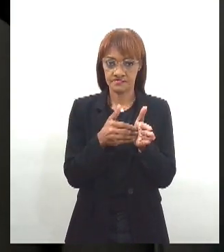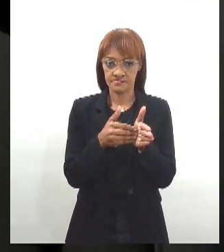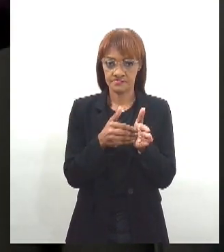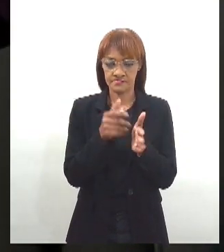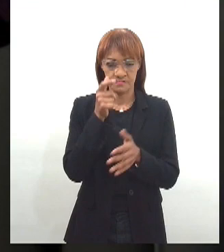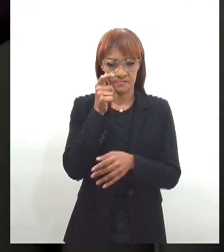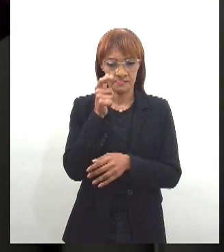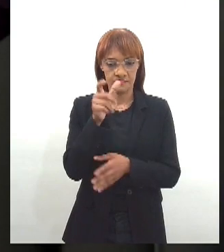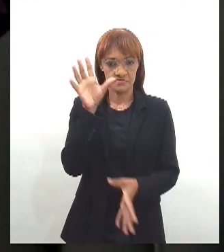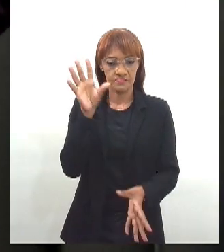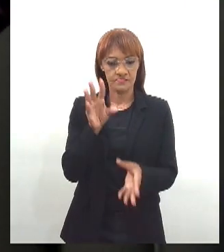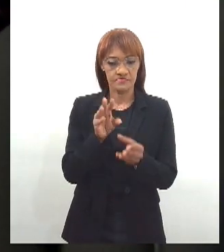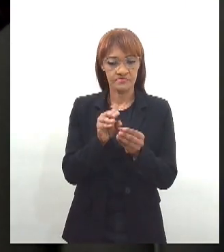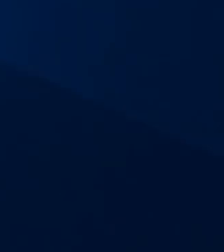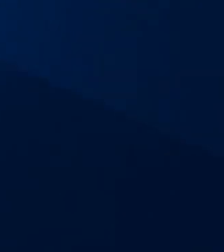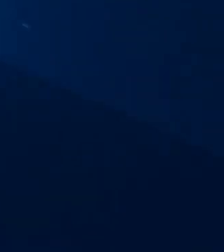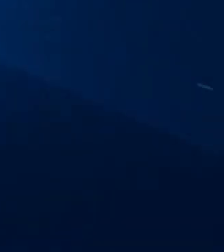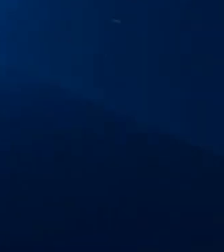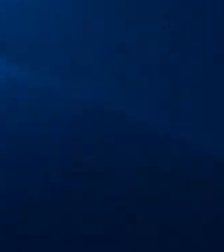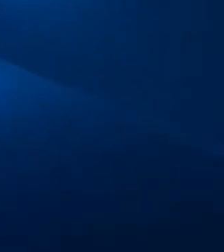resumo de tudo o que aconteceu.